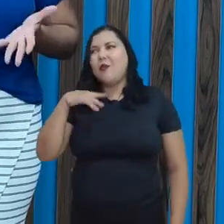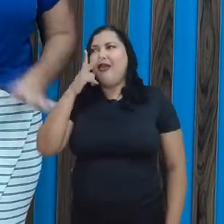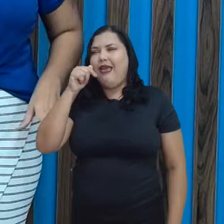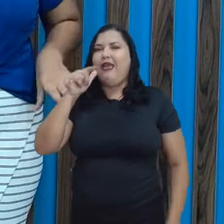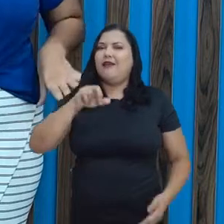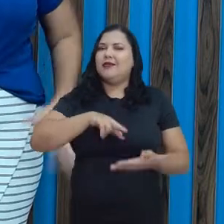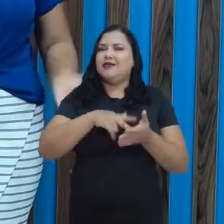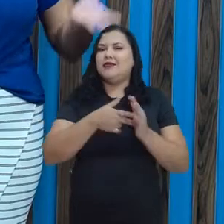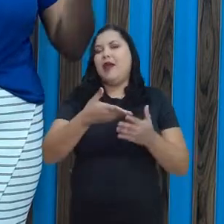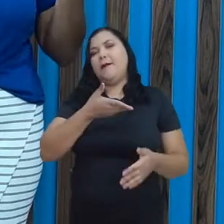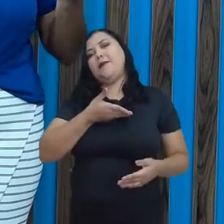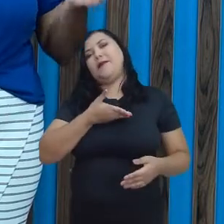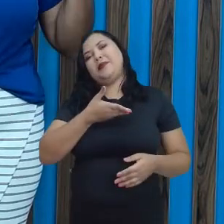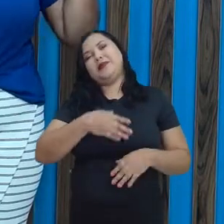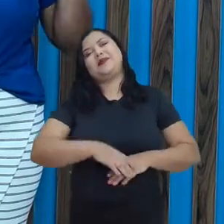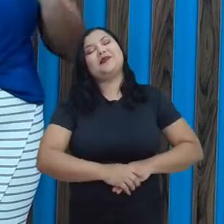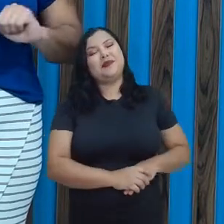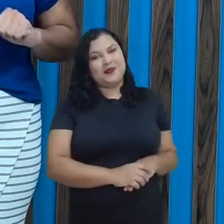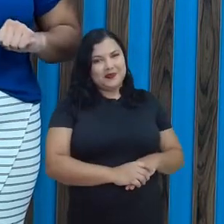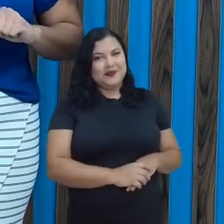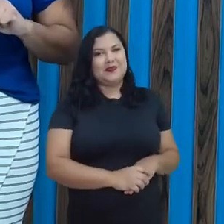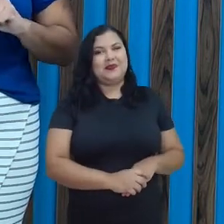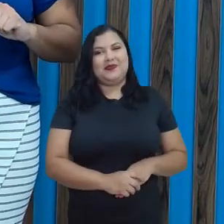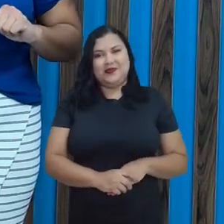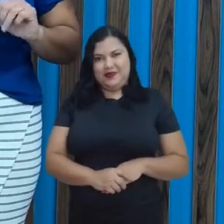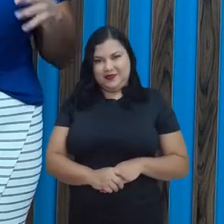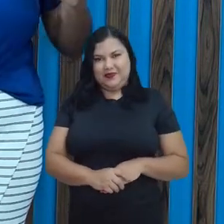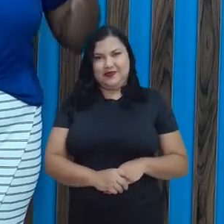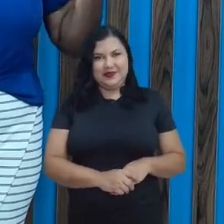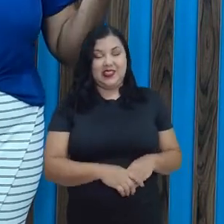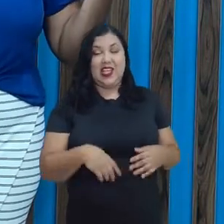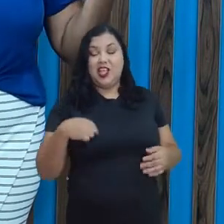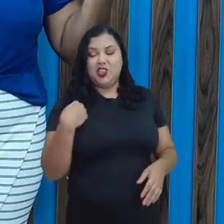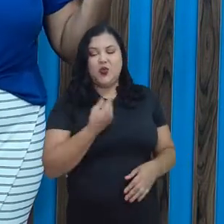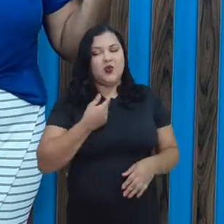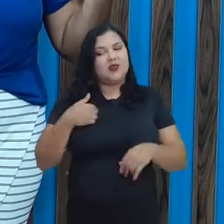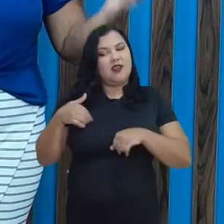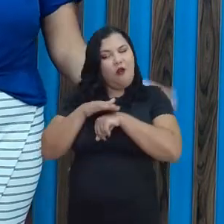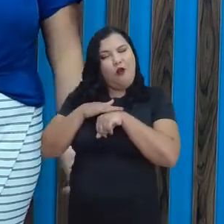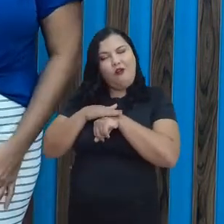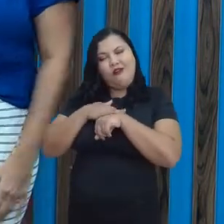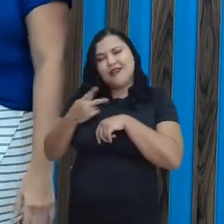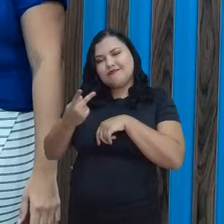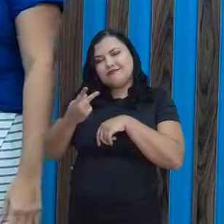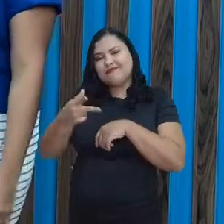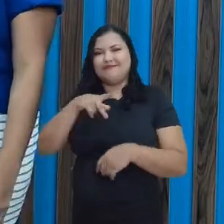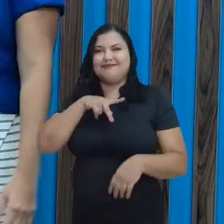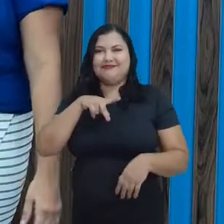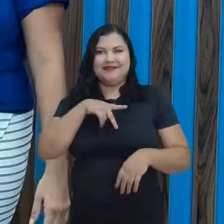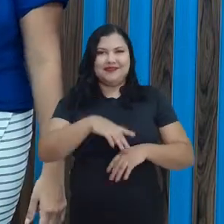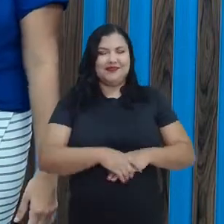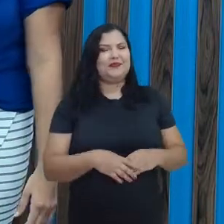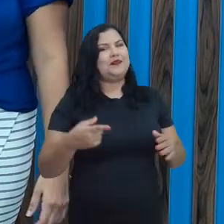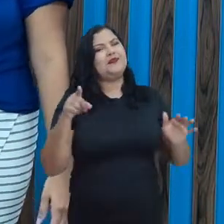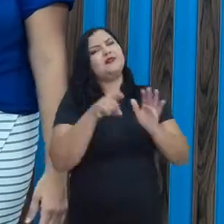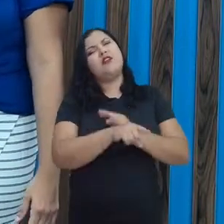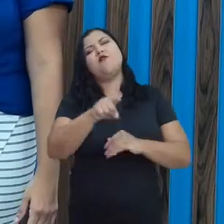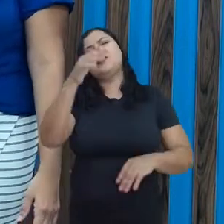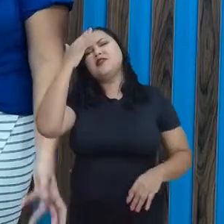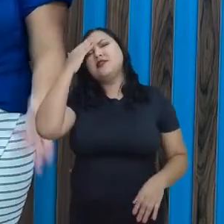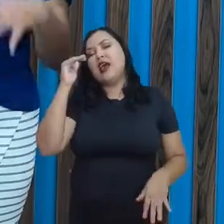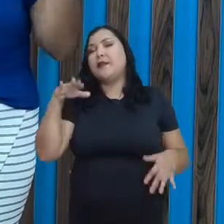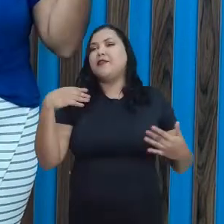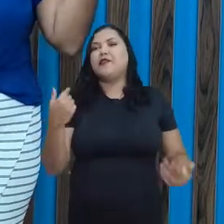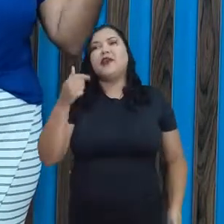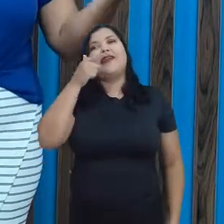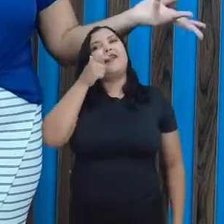assim. A gente faz do diário o nosso confidente particular, digamos assim, né? Aí eu pergunto, vocês sabem quem foi Anne